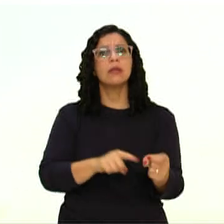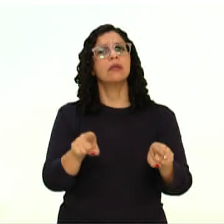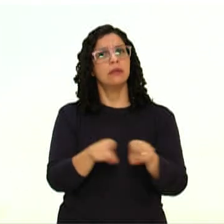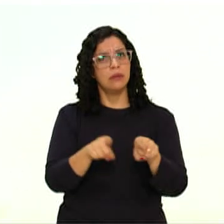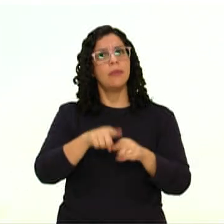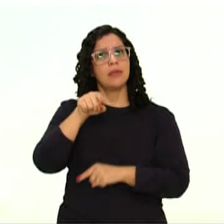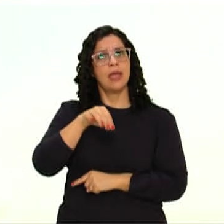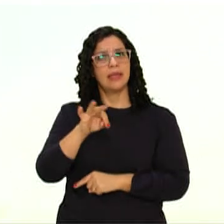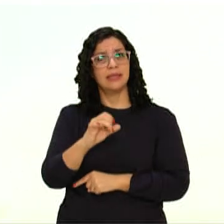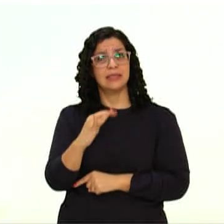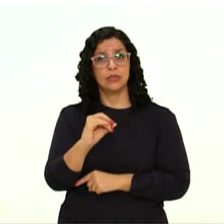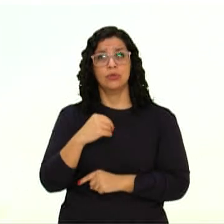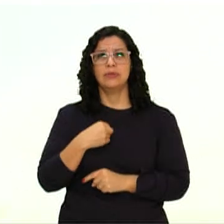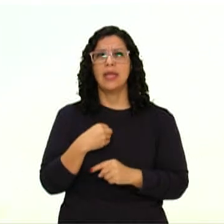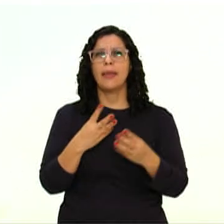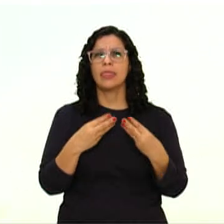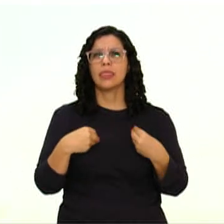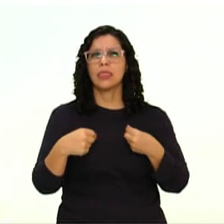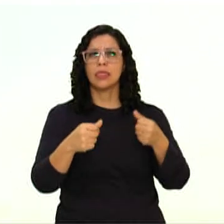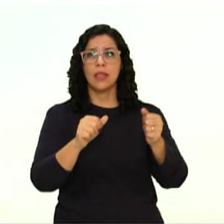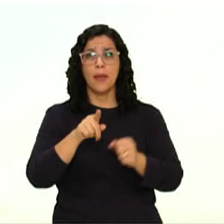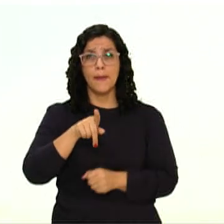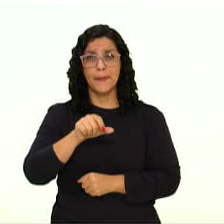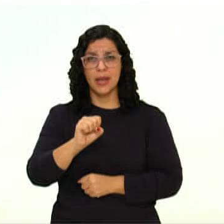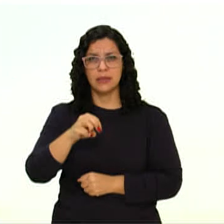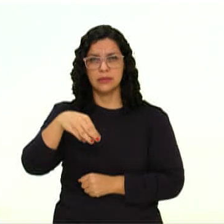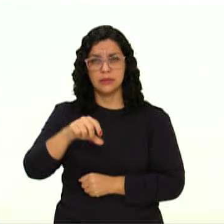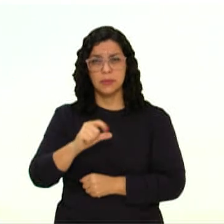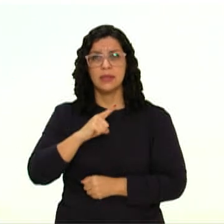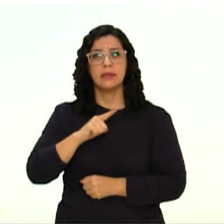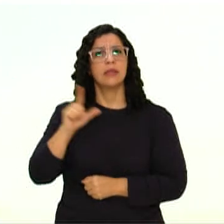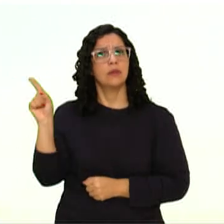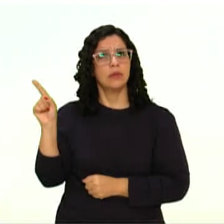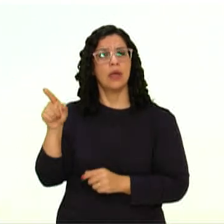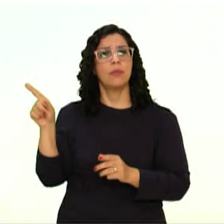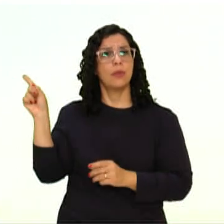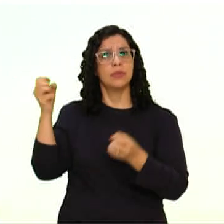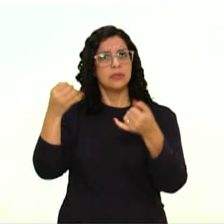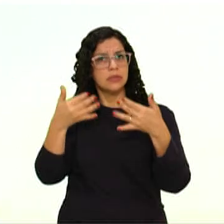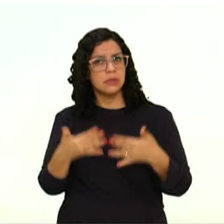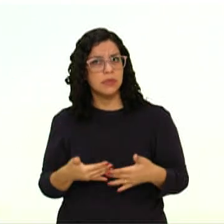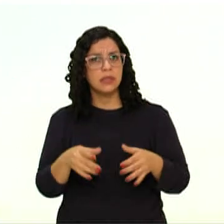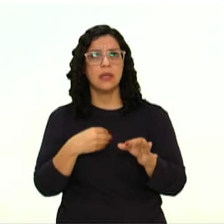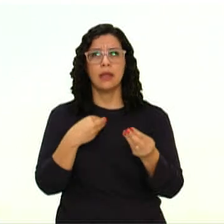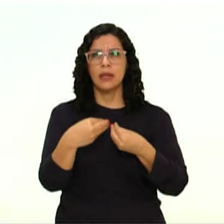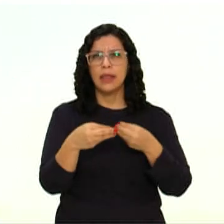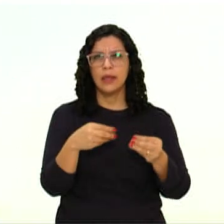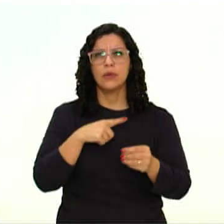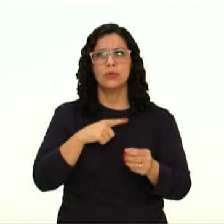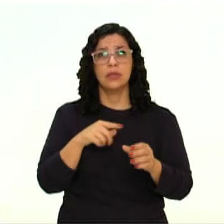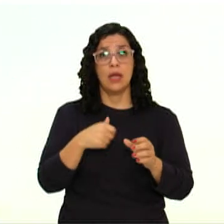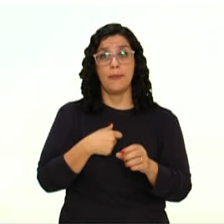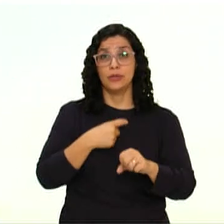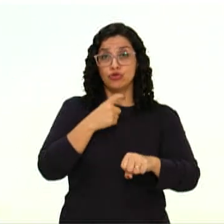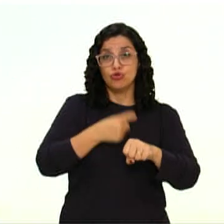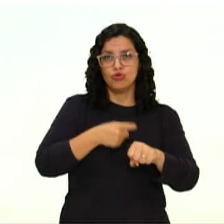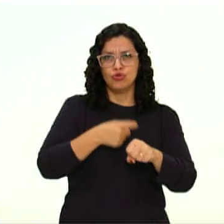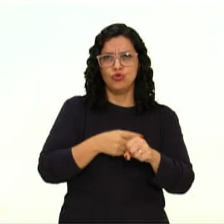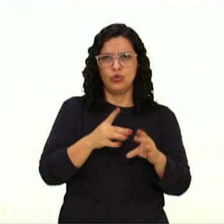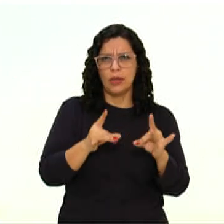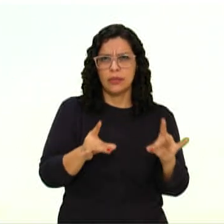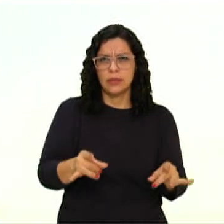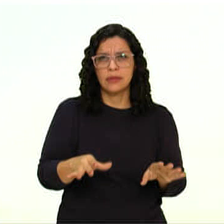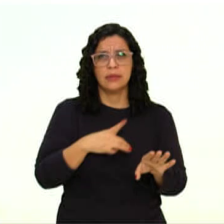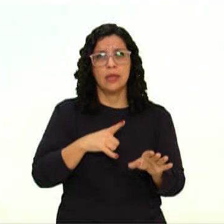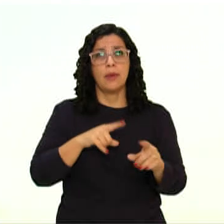né, é o plasma, é totalmente líquido, né, ele encontra-se, então, como diz ali, no próprio estado líquido. A parte sólida dele é constituída